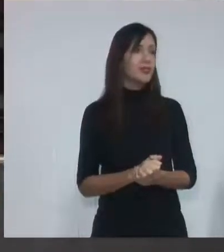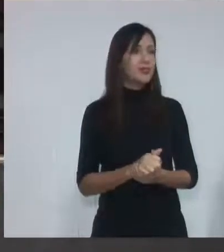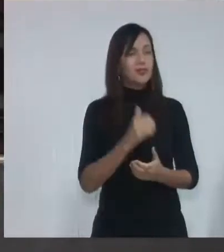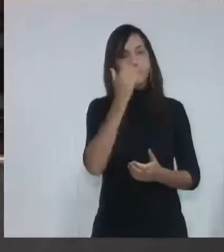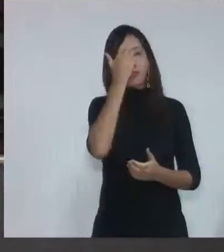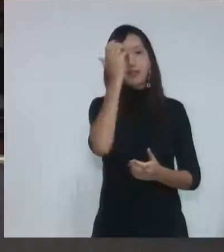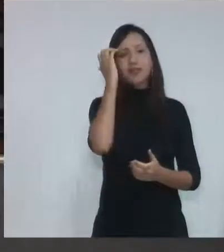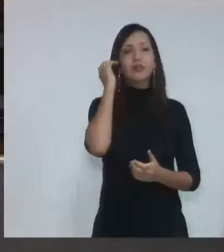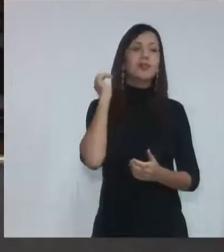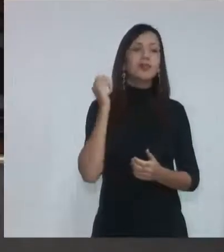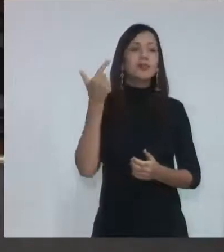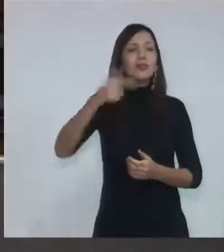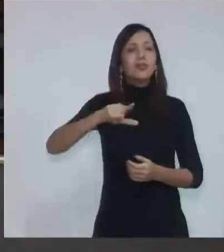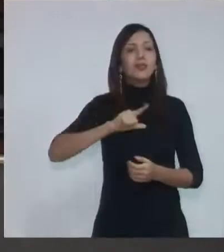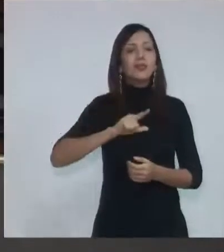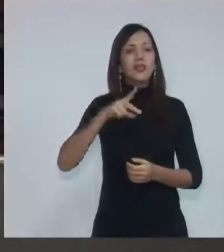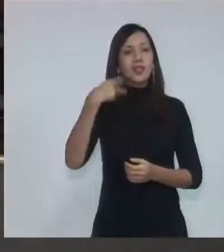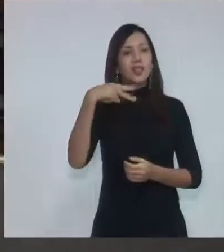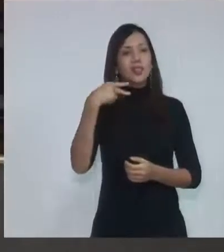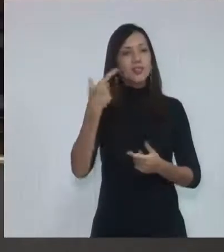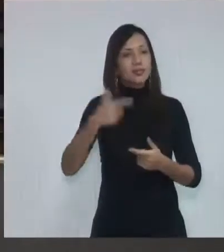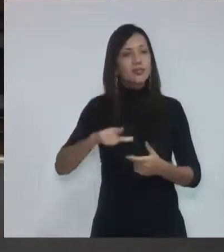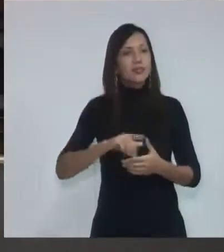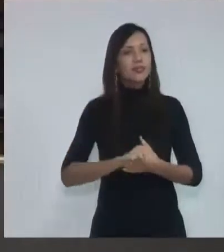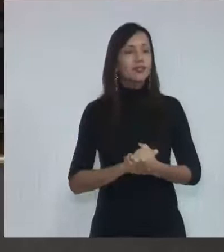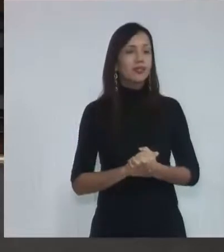Mais algum vereador?